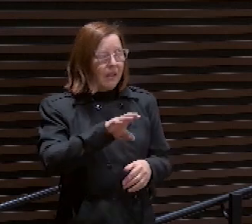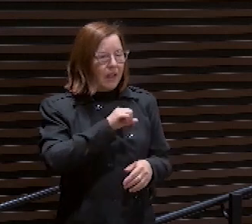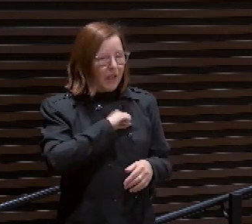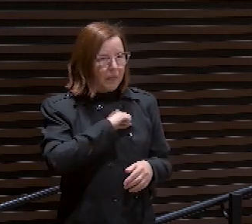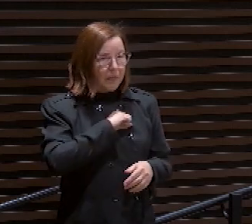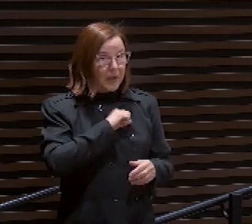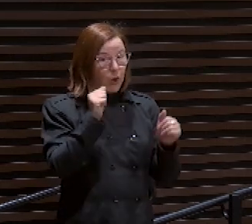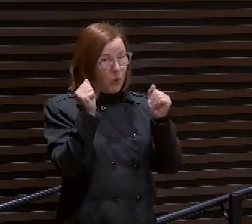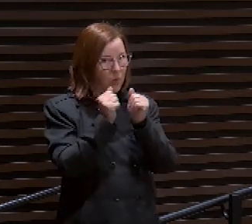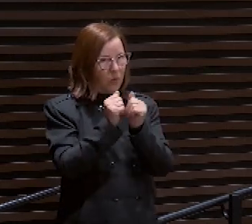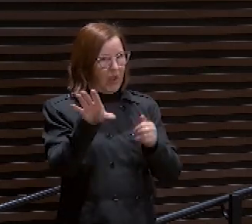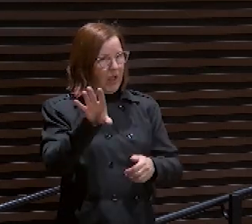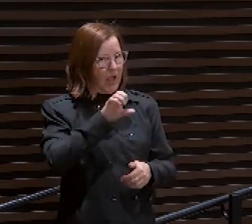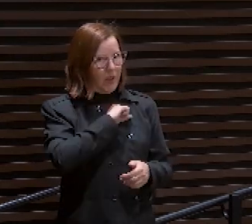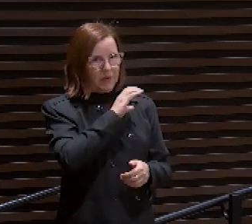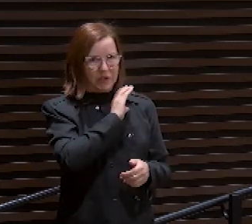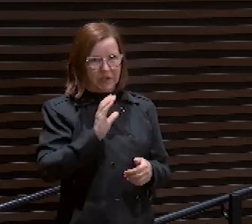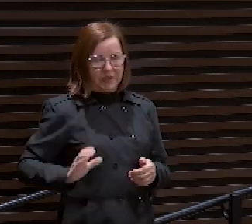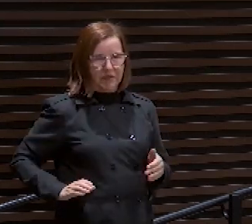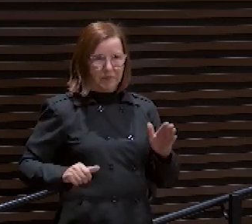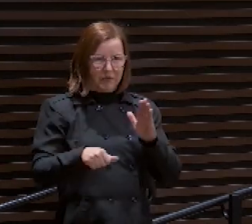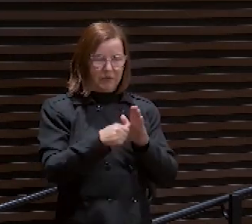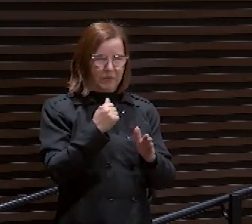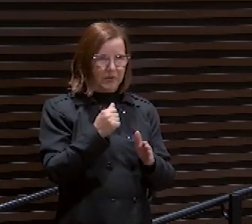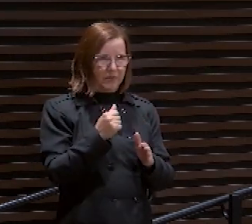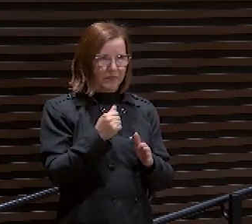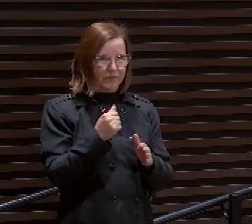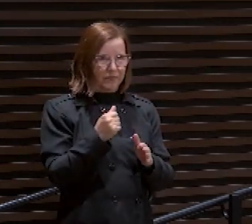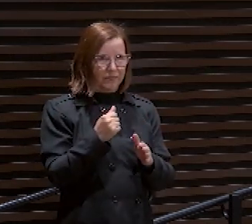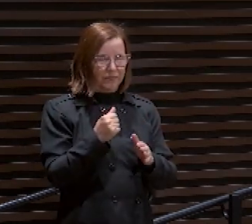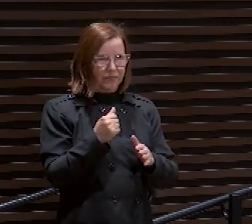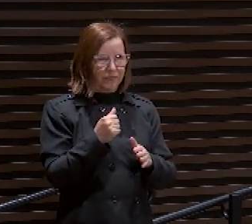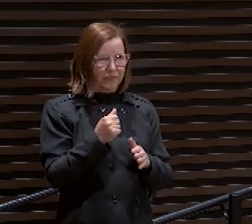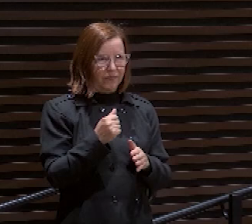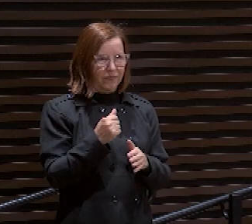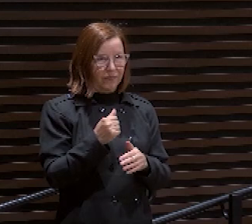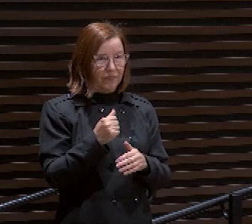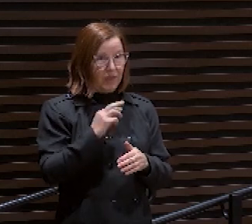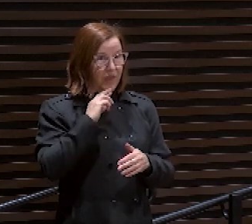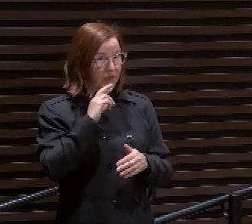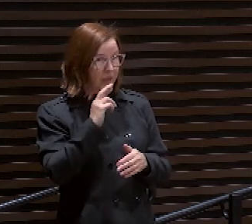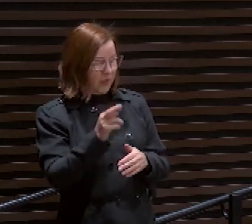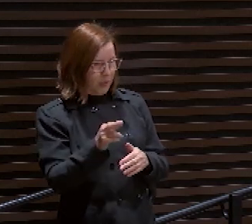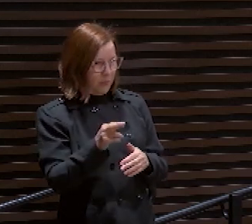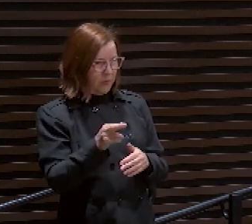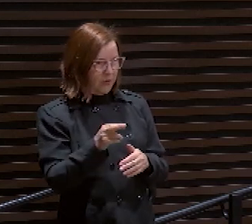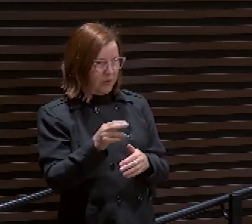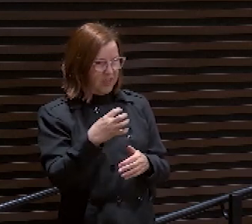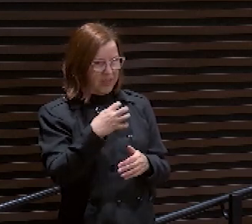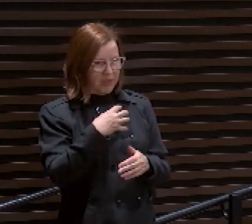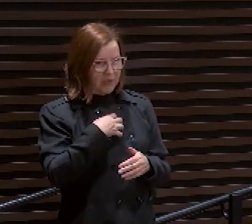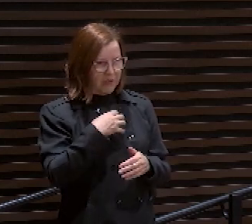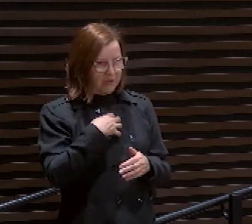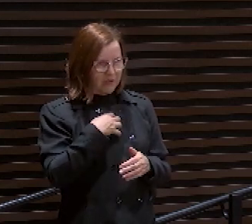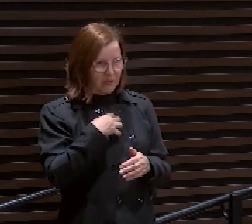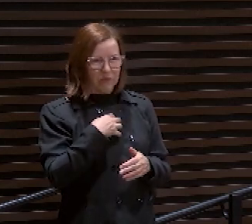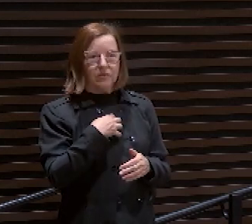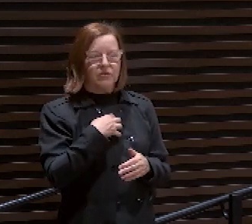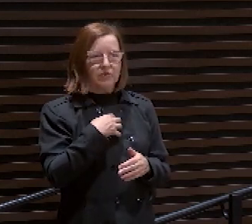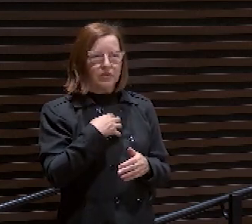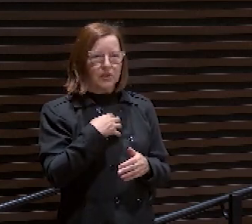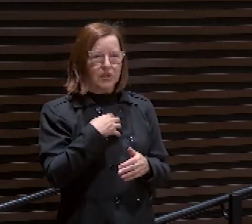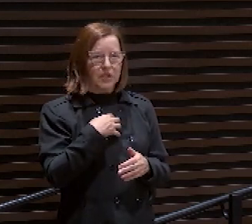de Cristo. Primeiro, reagir de uma forma branda, o que já é um desafio, quando acontecem essas coisas, alguém